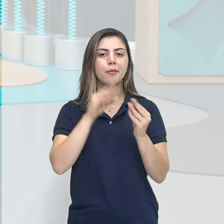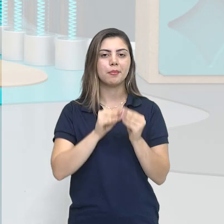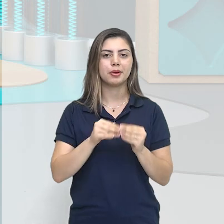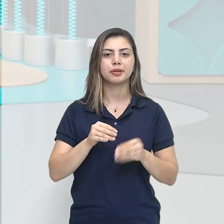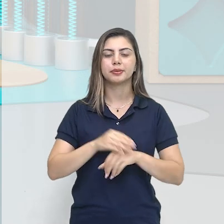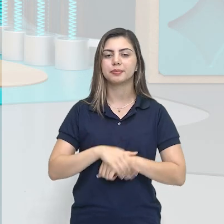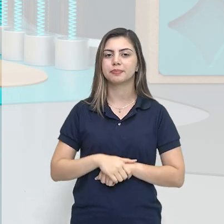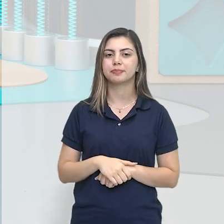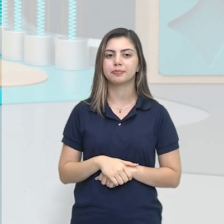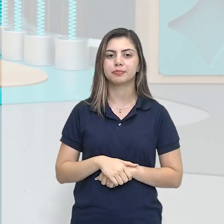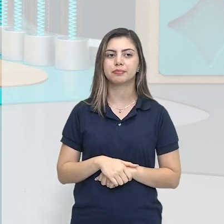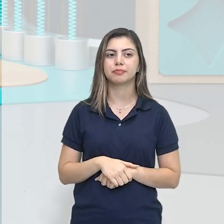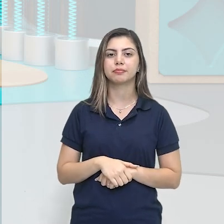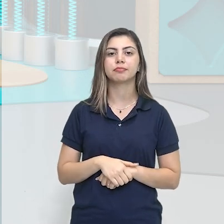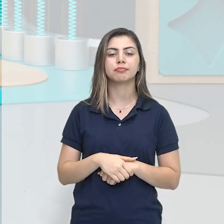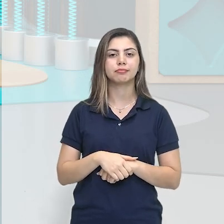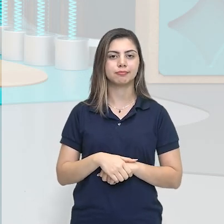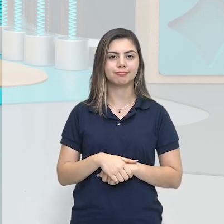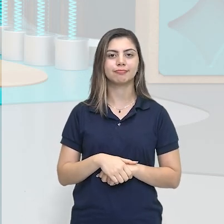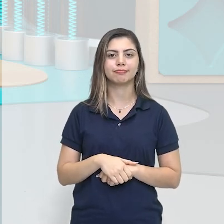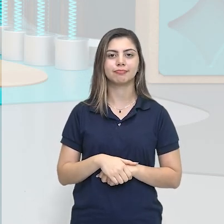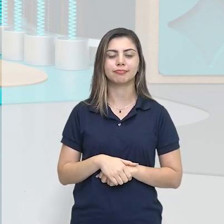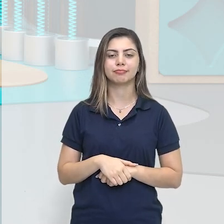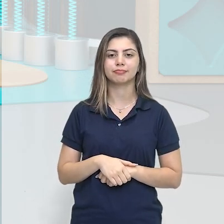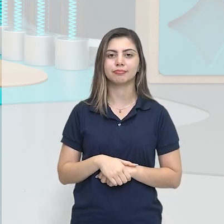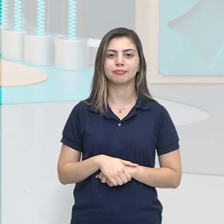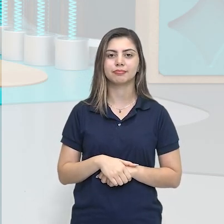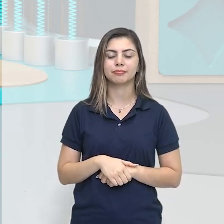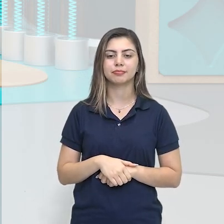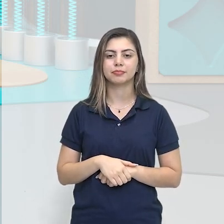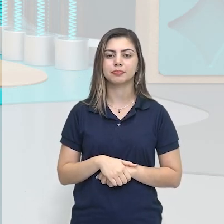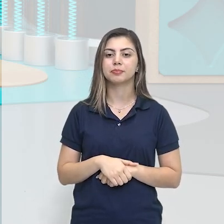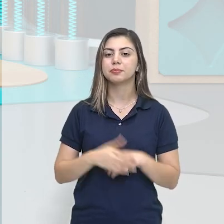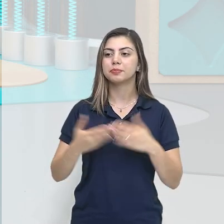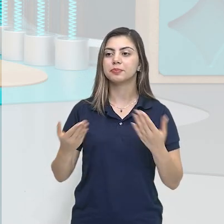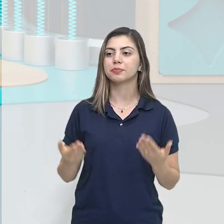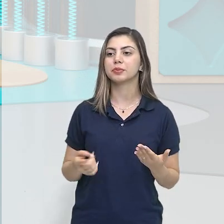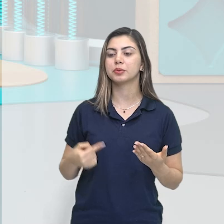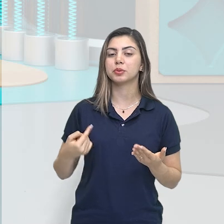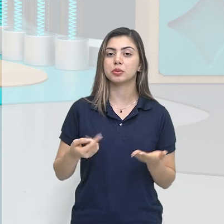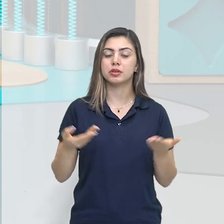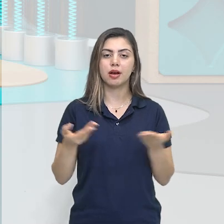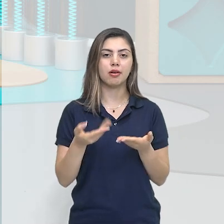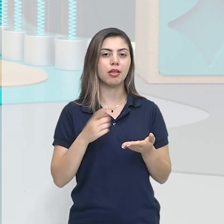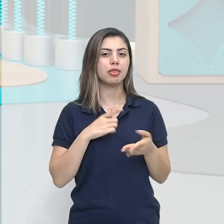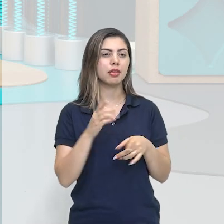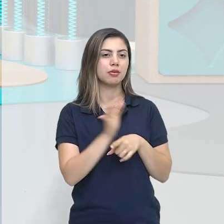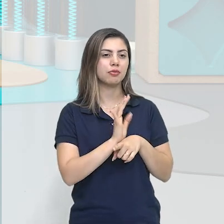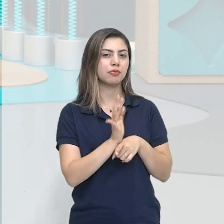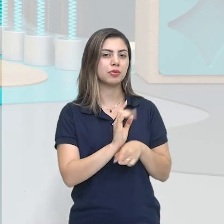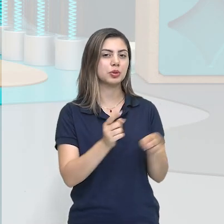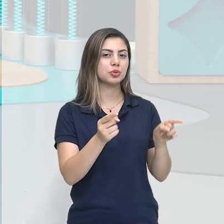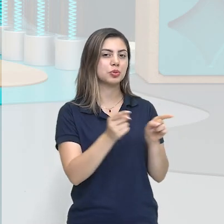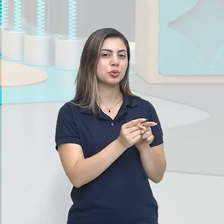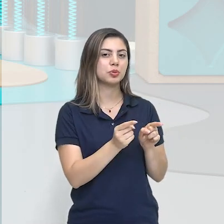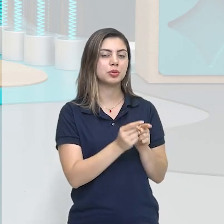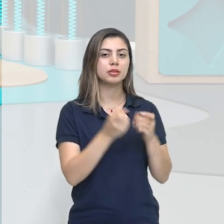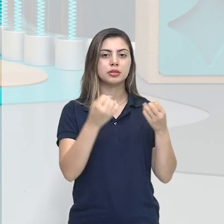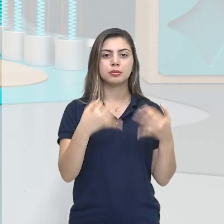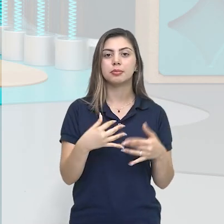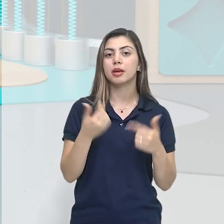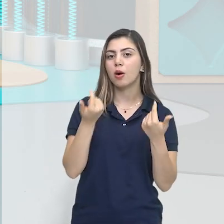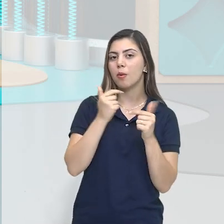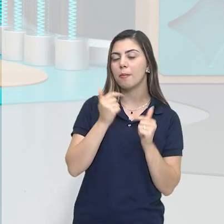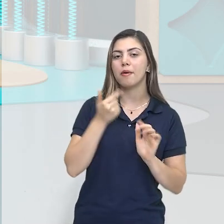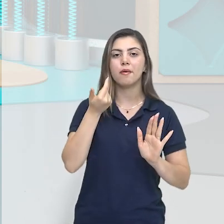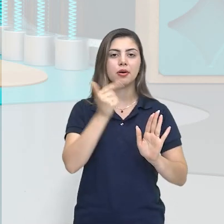escreveu, né, o que o escritor escreveu, ok? Então, a gente vai ver um pequeno videozinho, né, sobre humor e ironia,